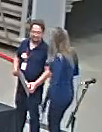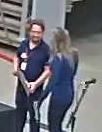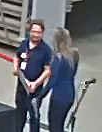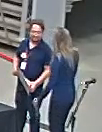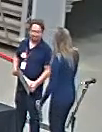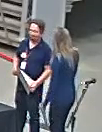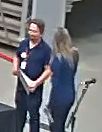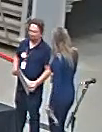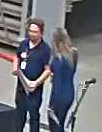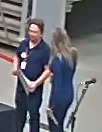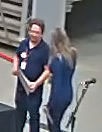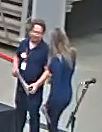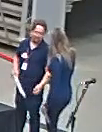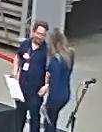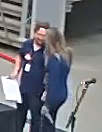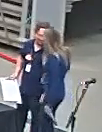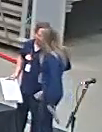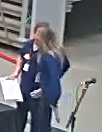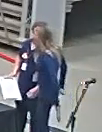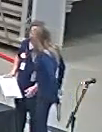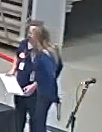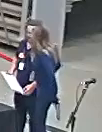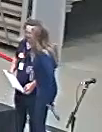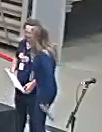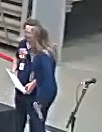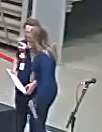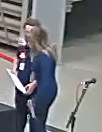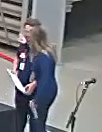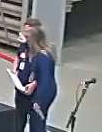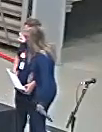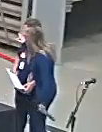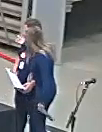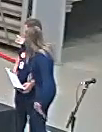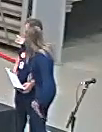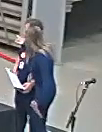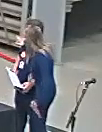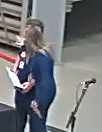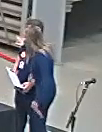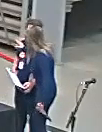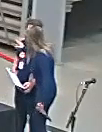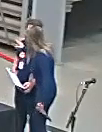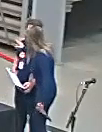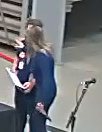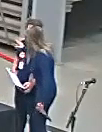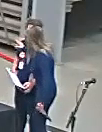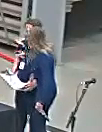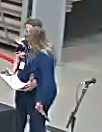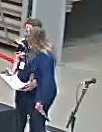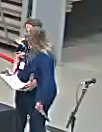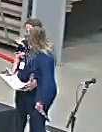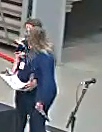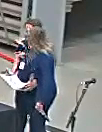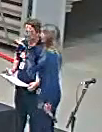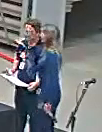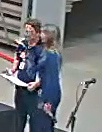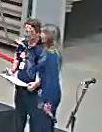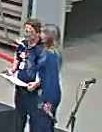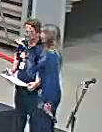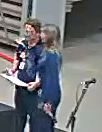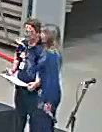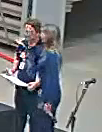Estradas de Rodagem do Estado de Minas Gerais no sentido de que o órgão promova fiscalizações periódicas de todos os contratos de